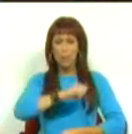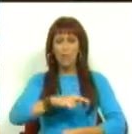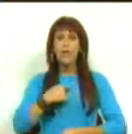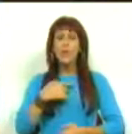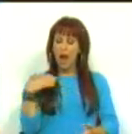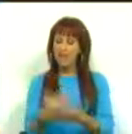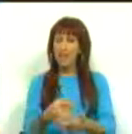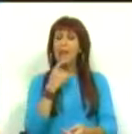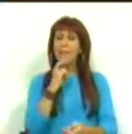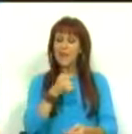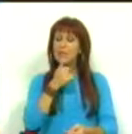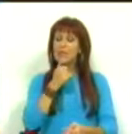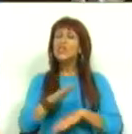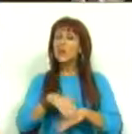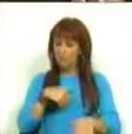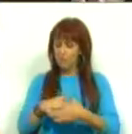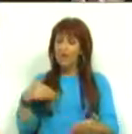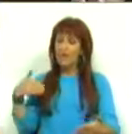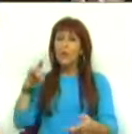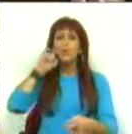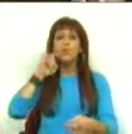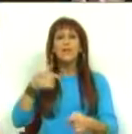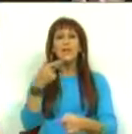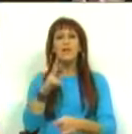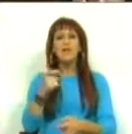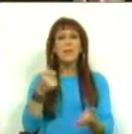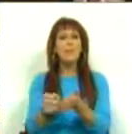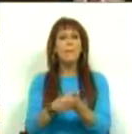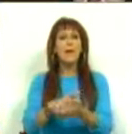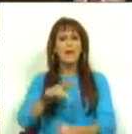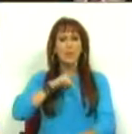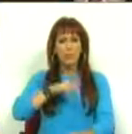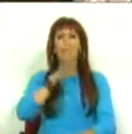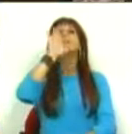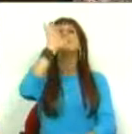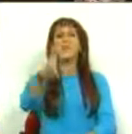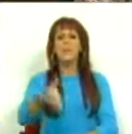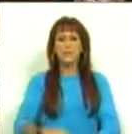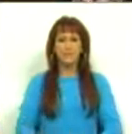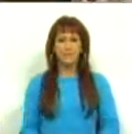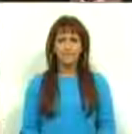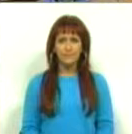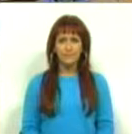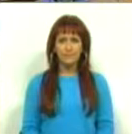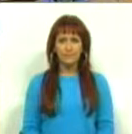até abril medidas serão tomadas na defesa da televisão gratuita em Portugal, disse.